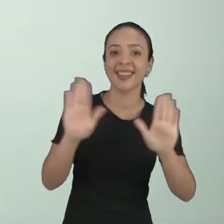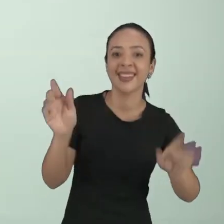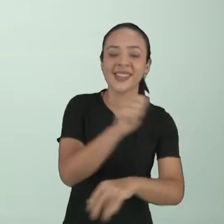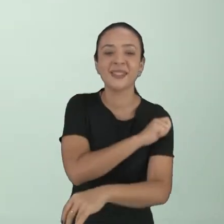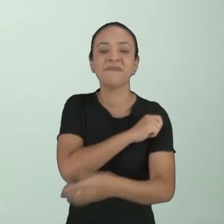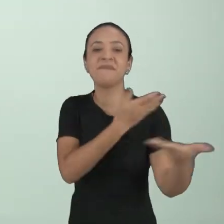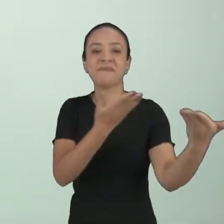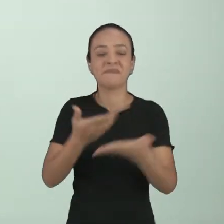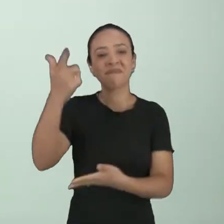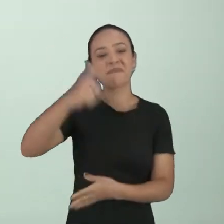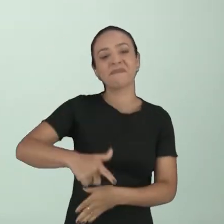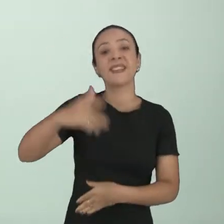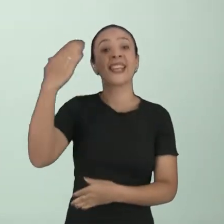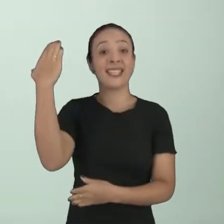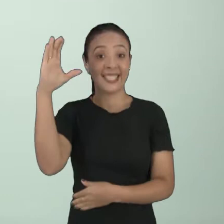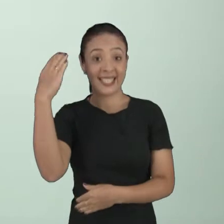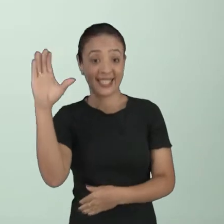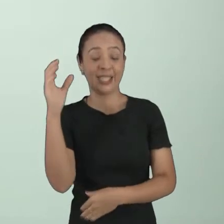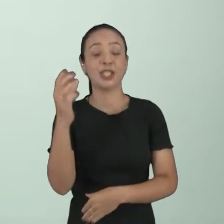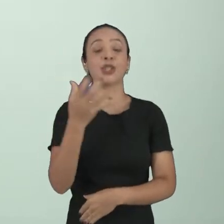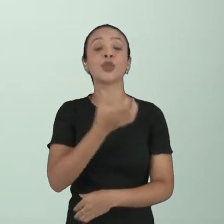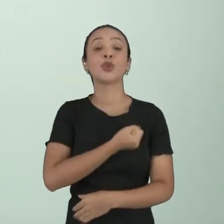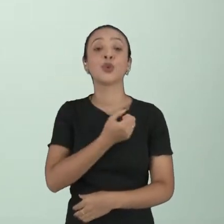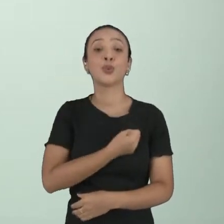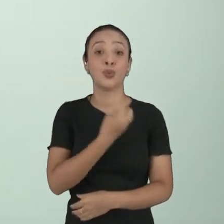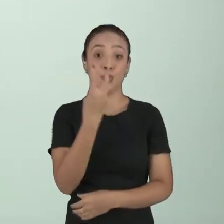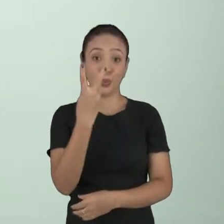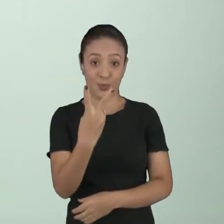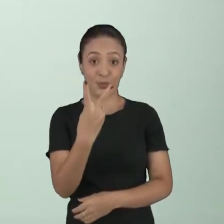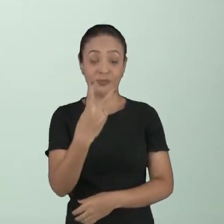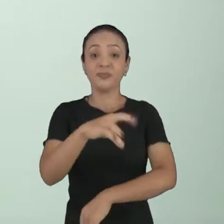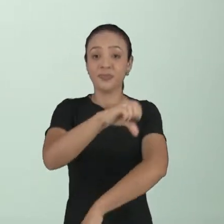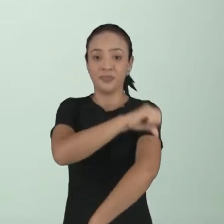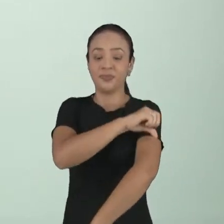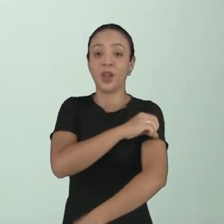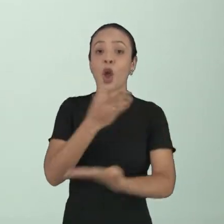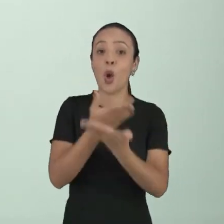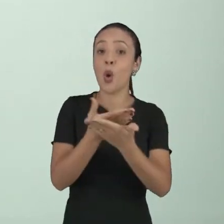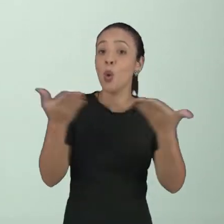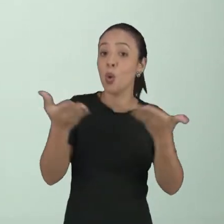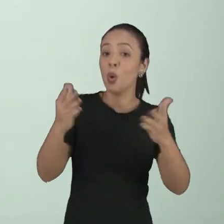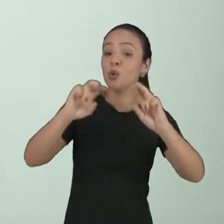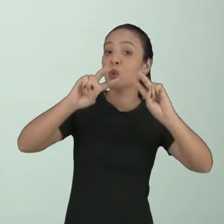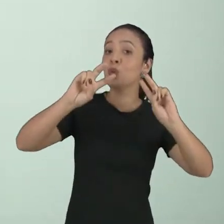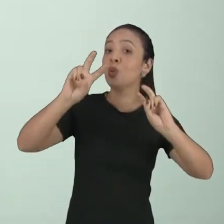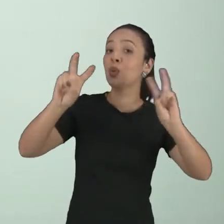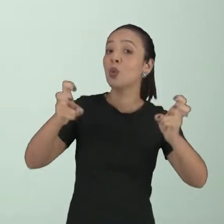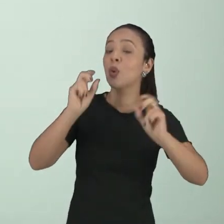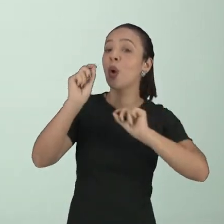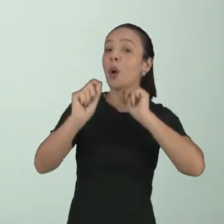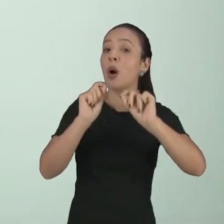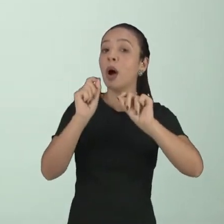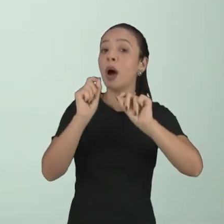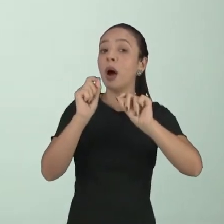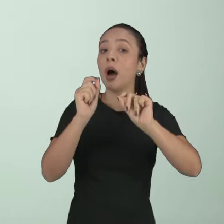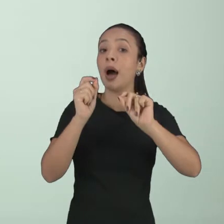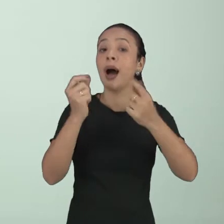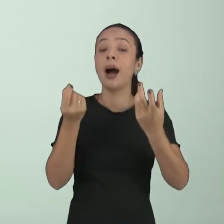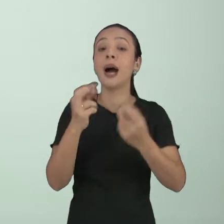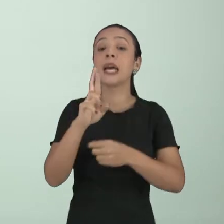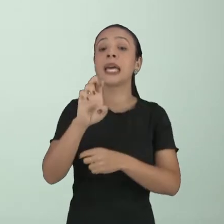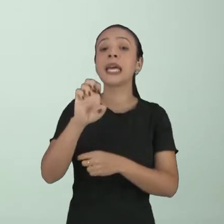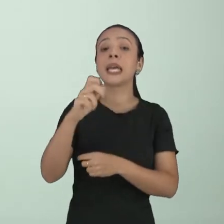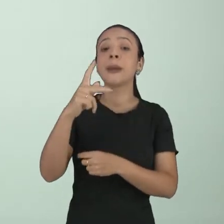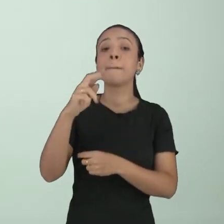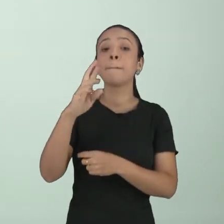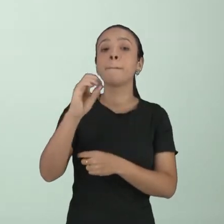Olá, alunos, bem-vindos à aula de Ciências, aula de número 2 do nono ano. E na aula de hoje nós vamos conversar um pouquinho sobre reprodução, tá? Entender o